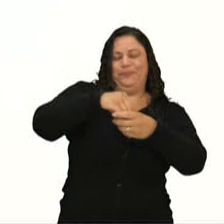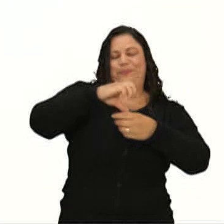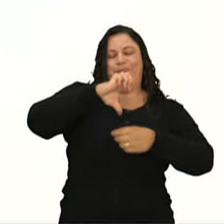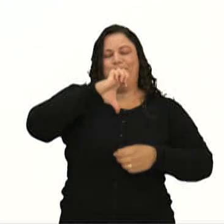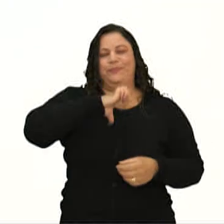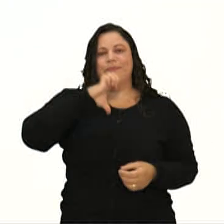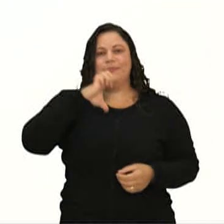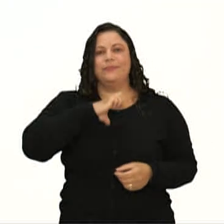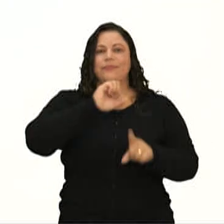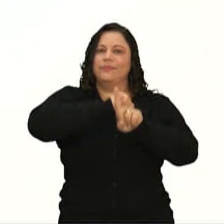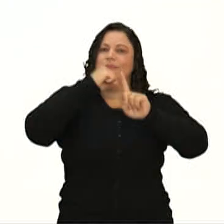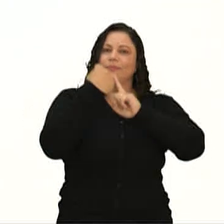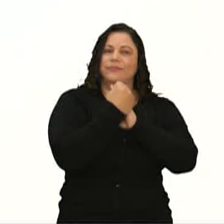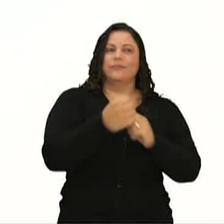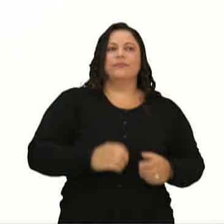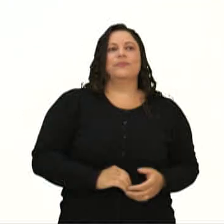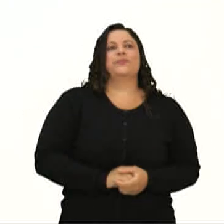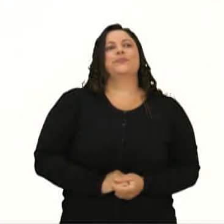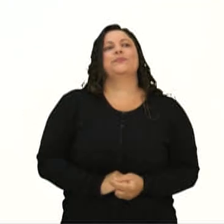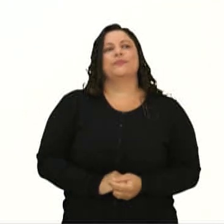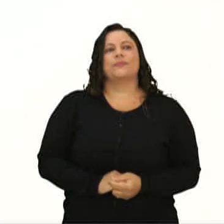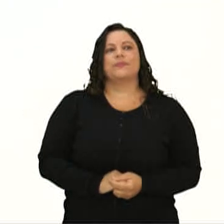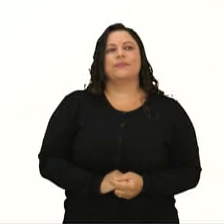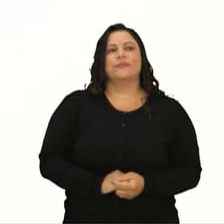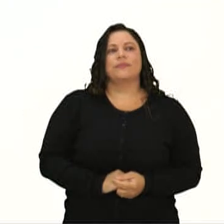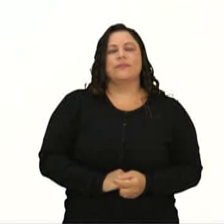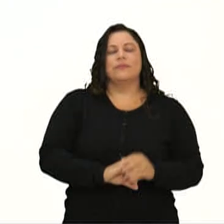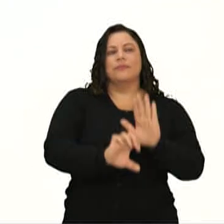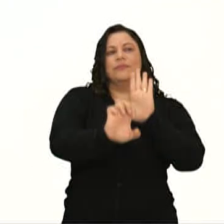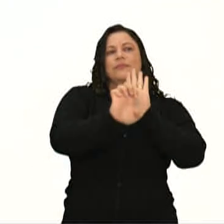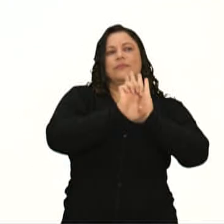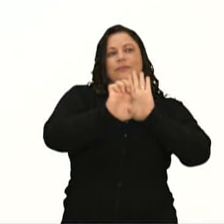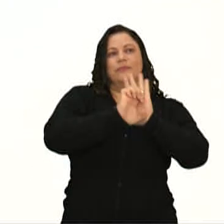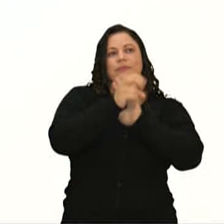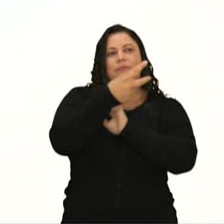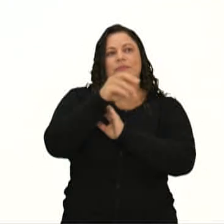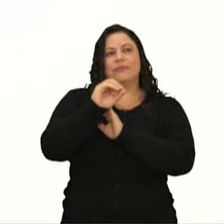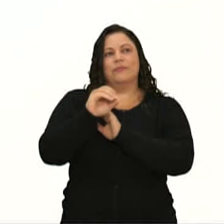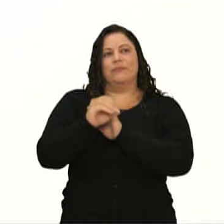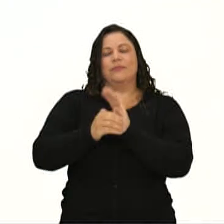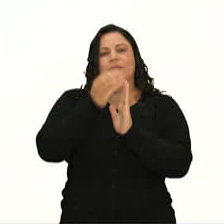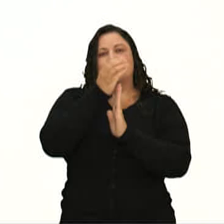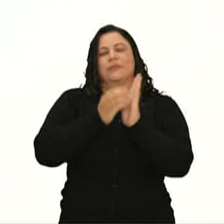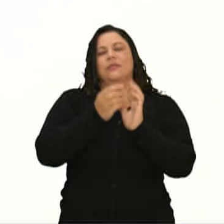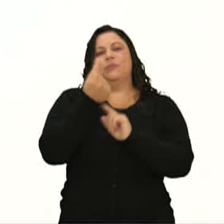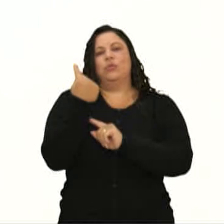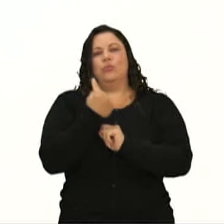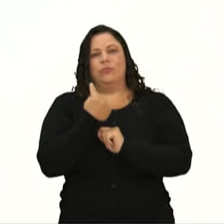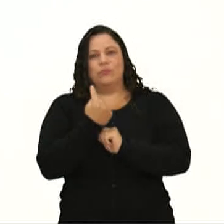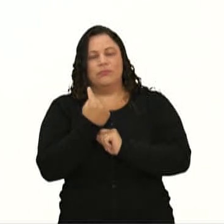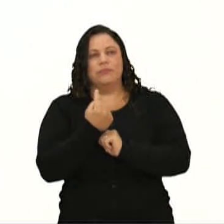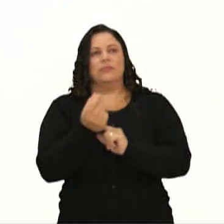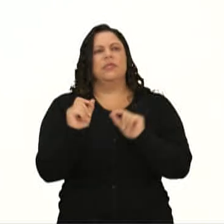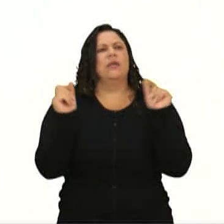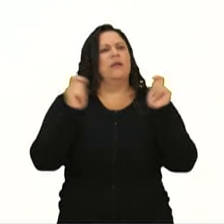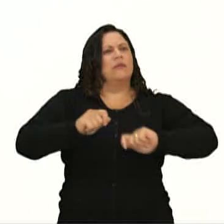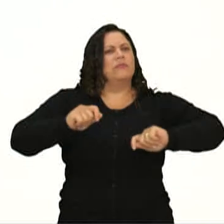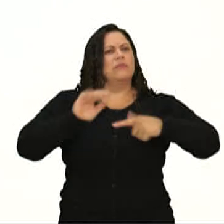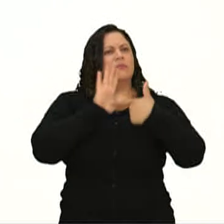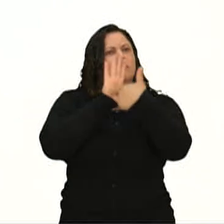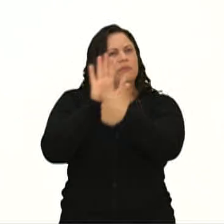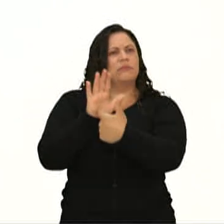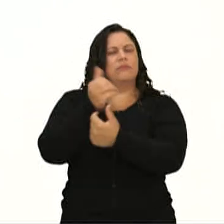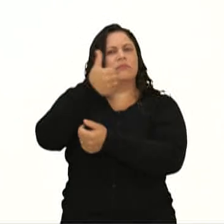No Êxodo 21, como no Deuteronômio 5, 1, 21, encontramos referência aos 10 mandamentos.